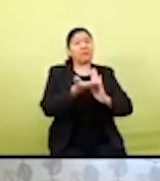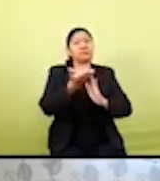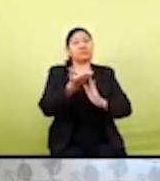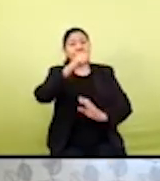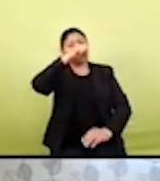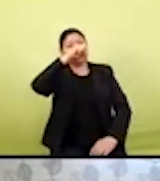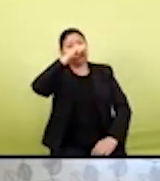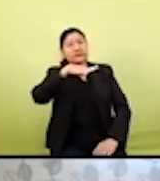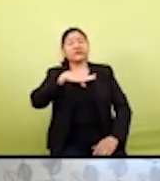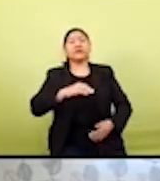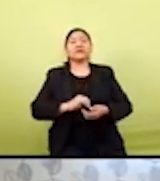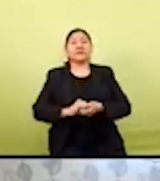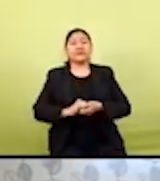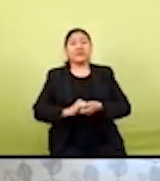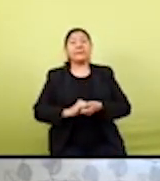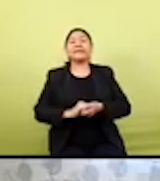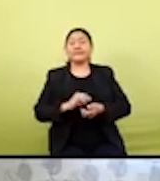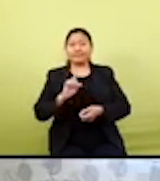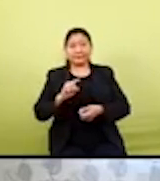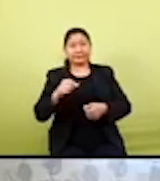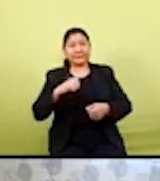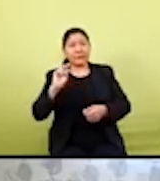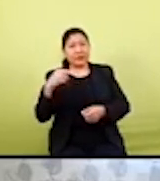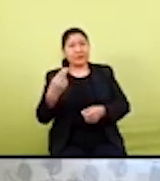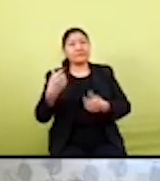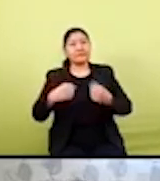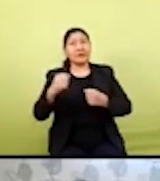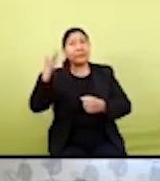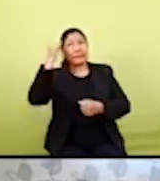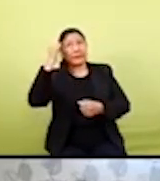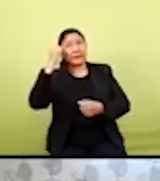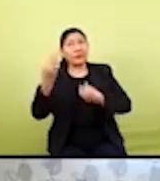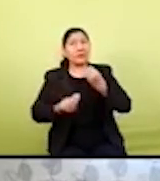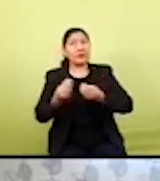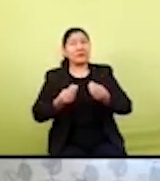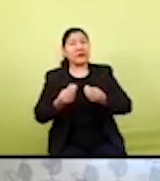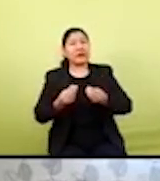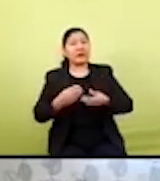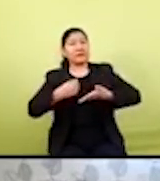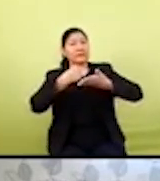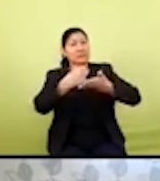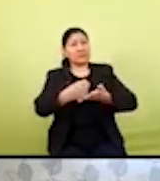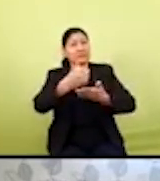então, realmente a gente precisa refletir sobre esses impactos, né.